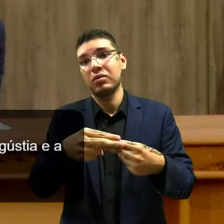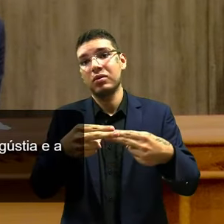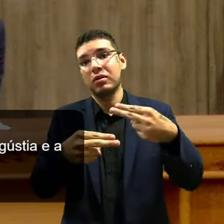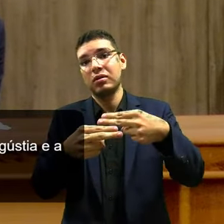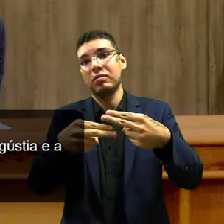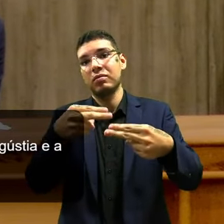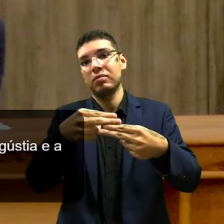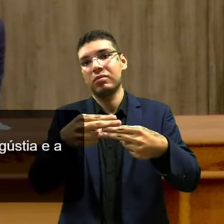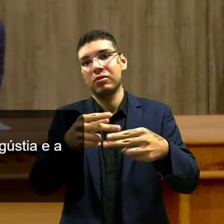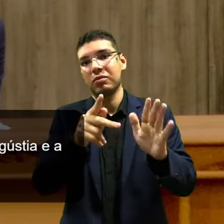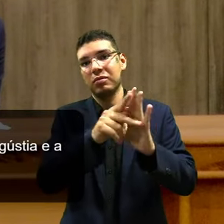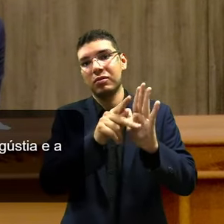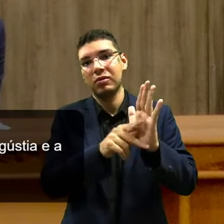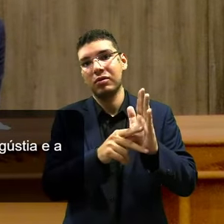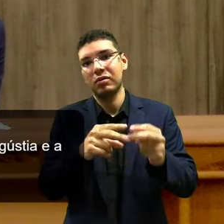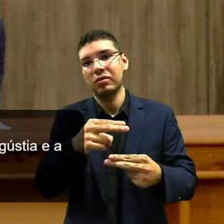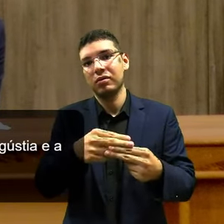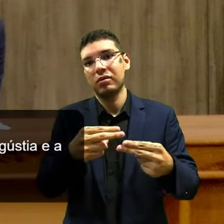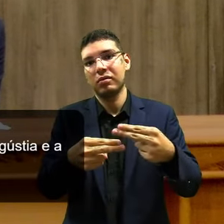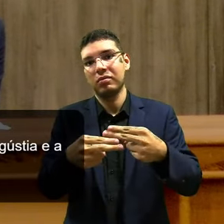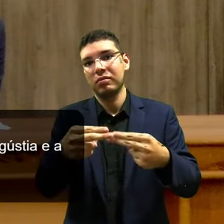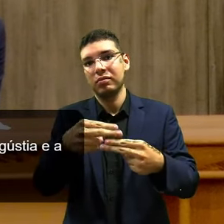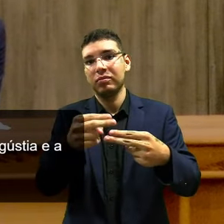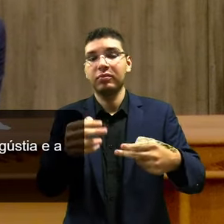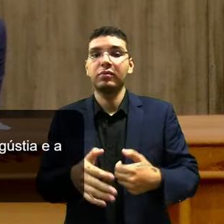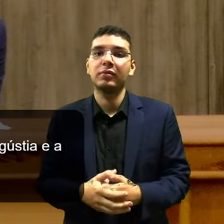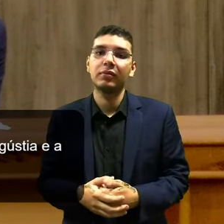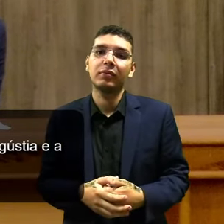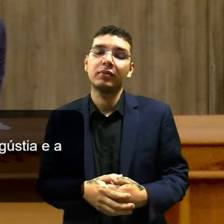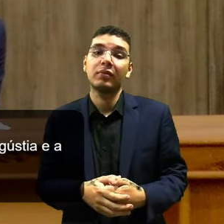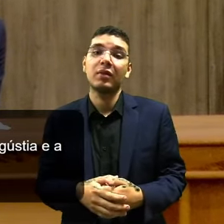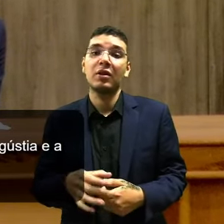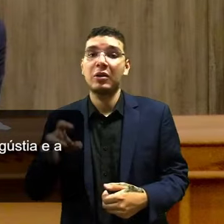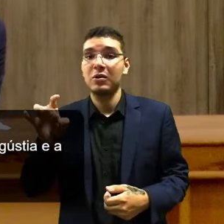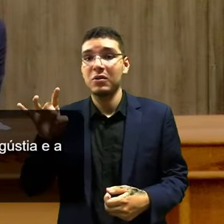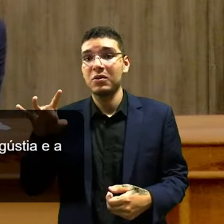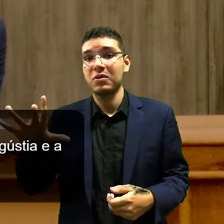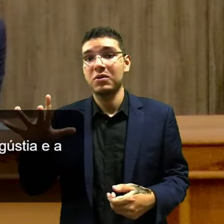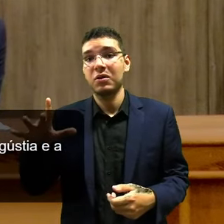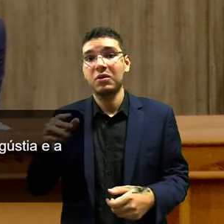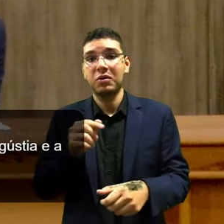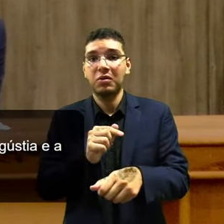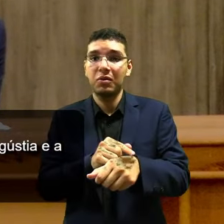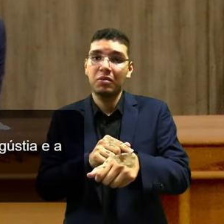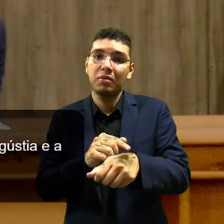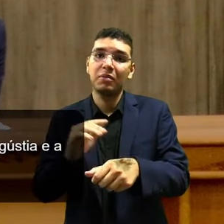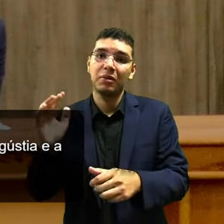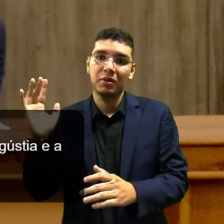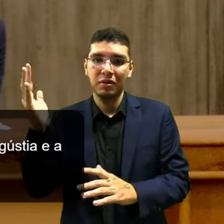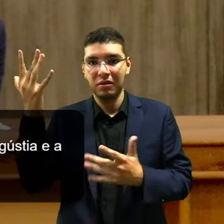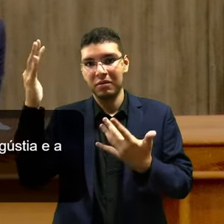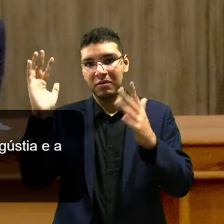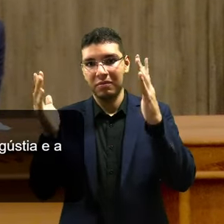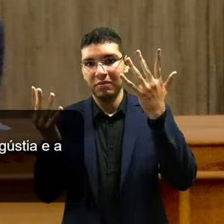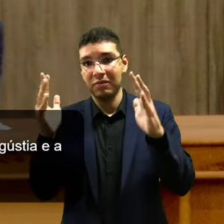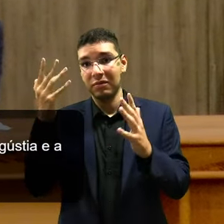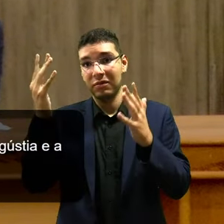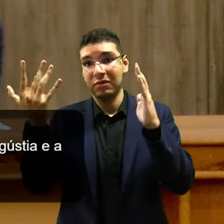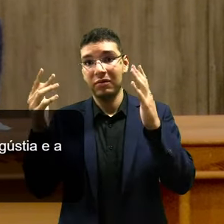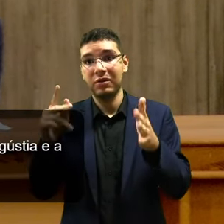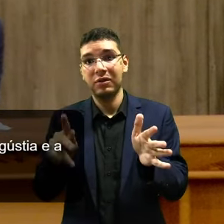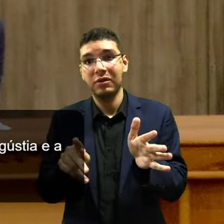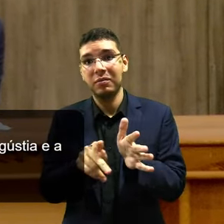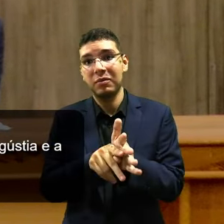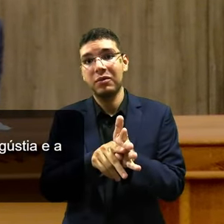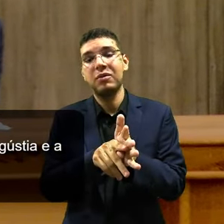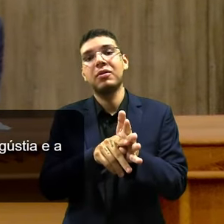Neemias é periódico ele é o crente que só vai quando é festa do CIC de oração na área ou aqui mesmo aparece tantas irmãs